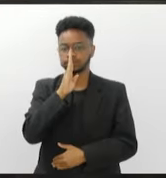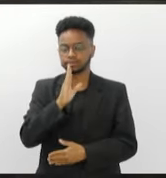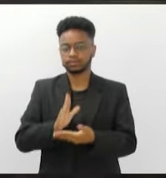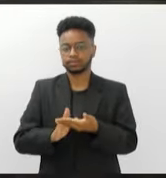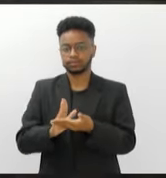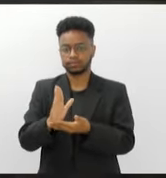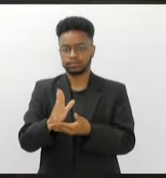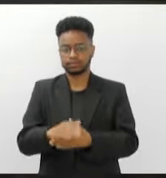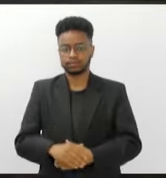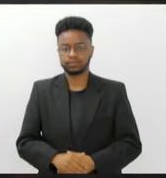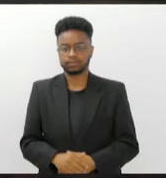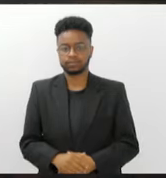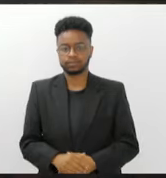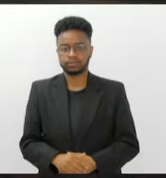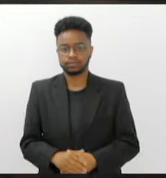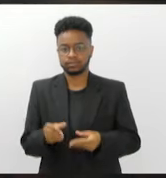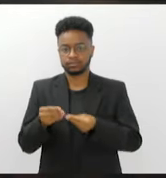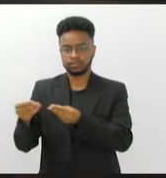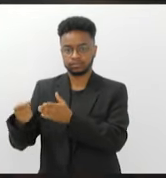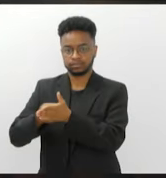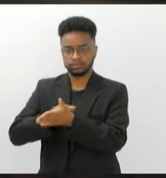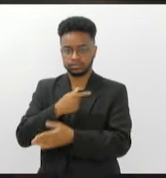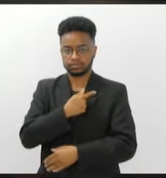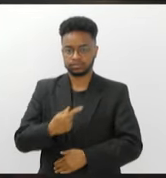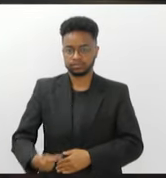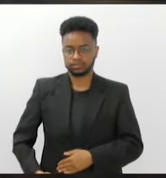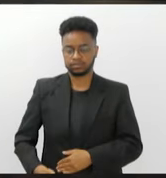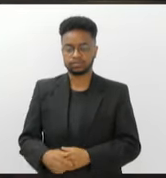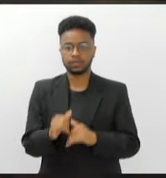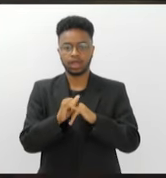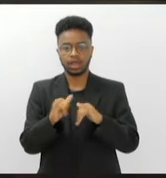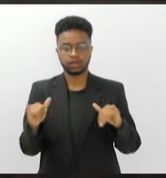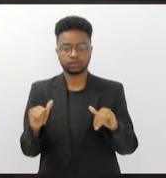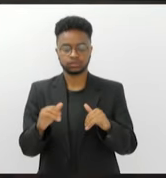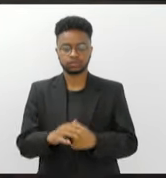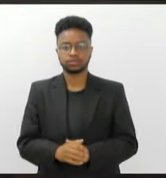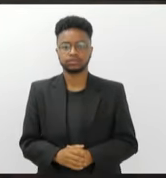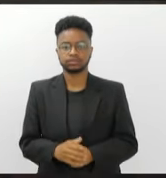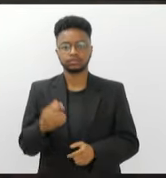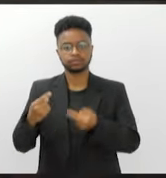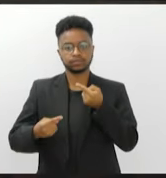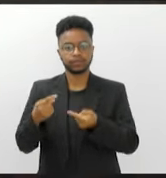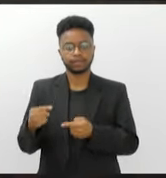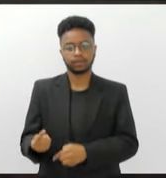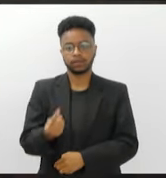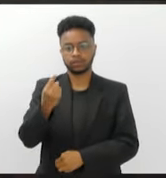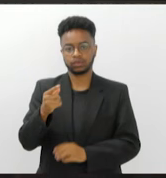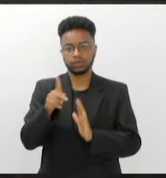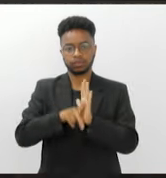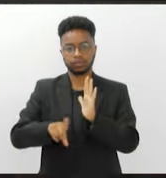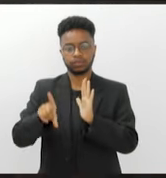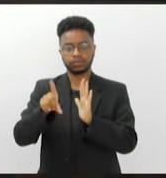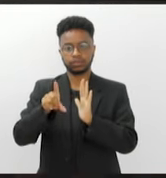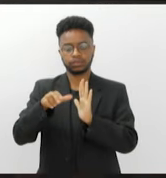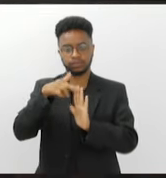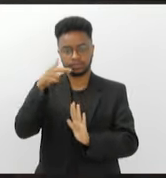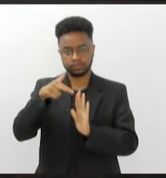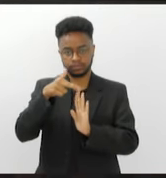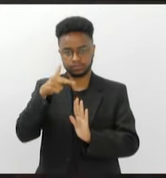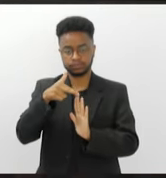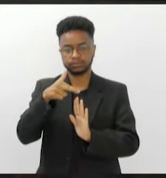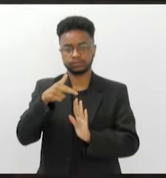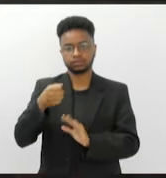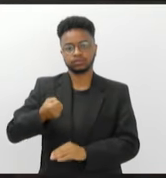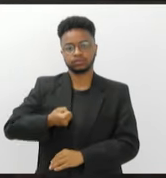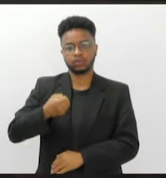estão. Aprovado, vai autógrafo. Anuncio, em discussão única, projeto de resolução